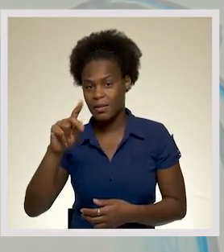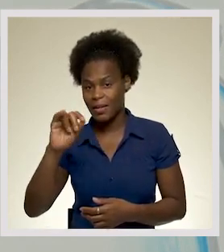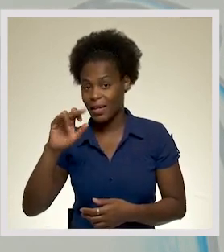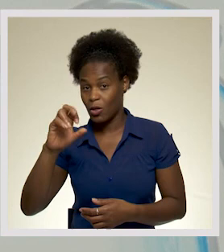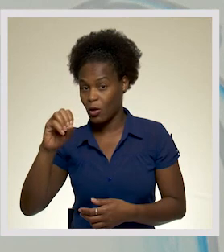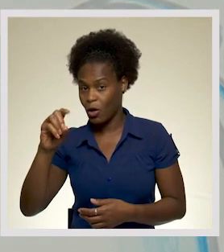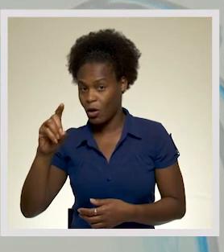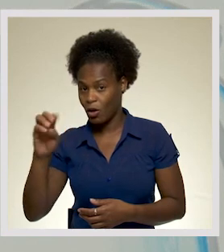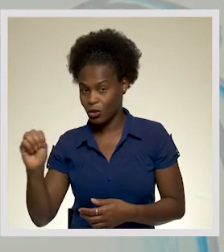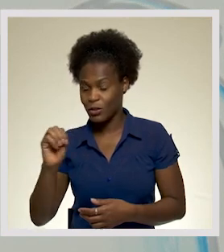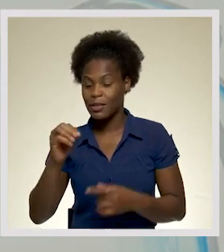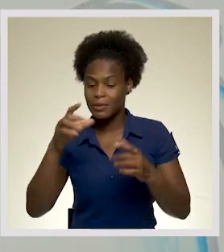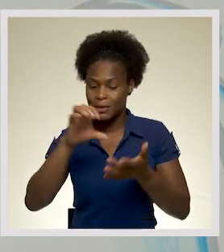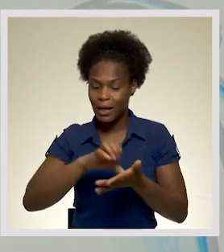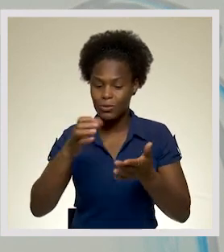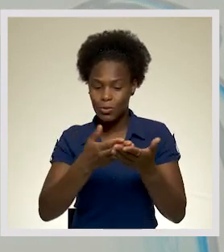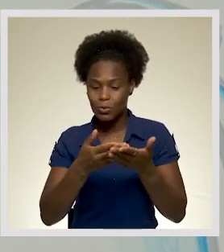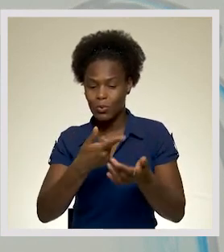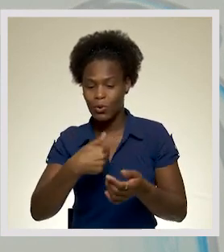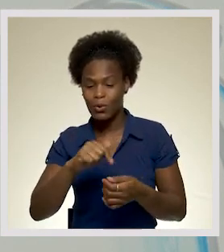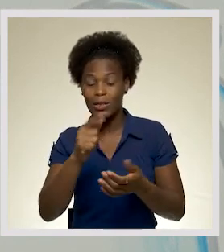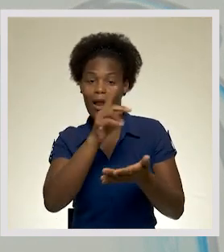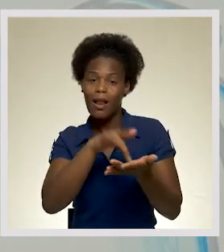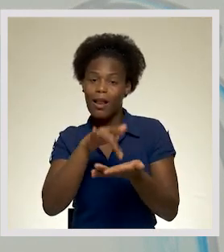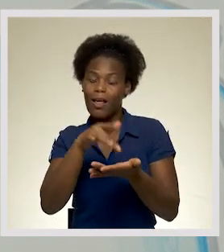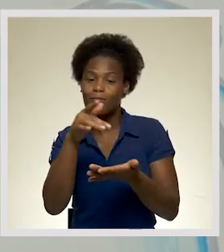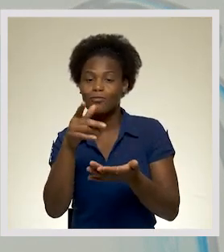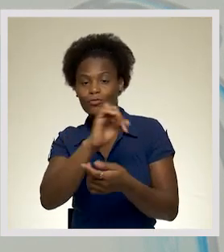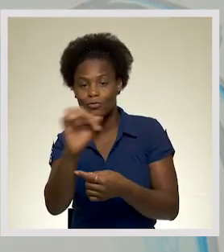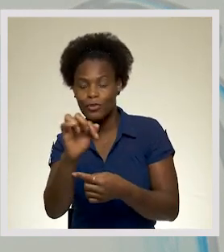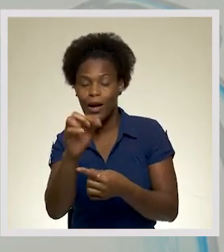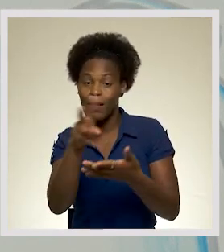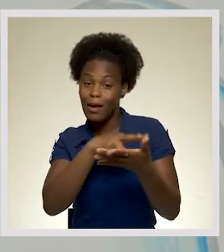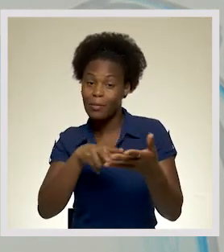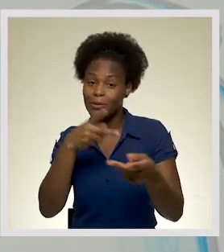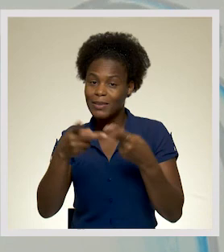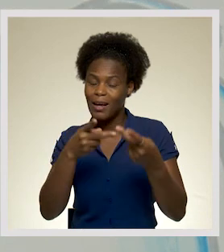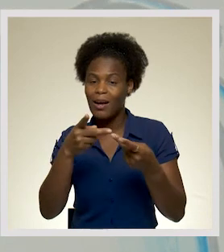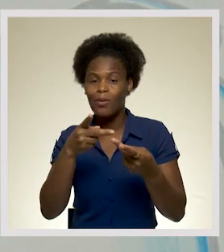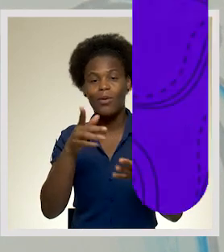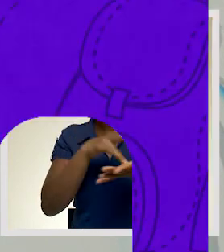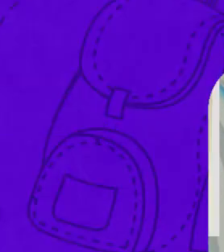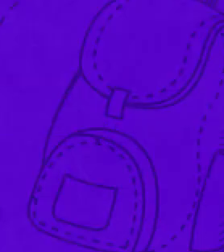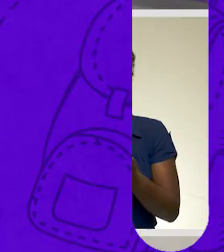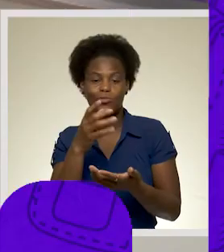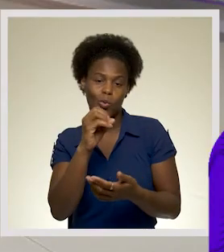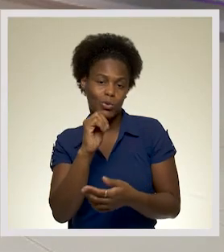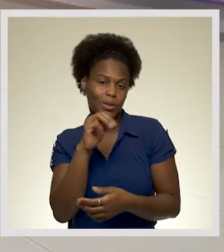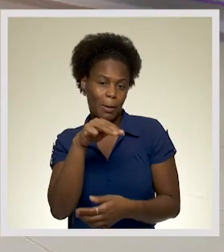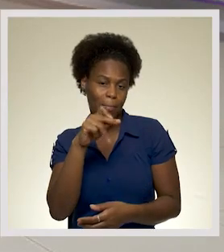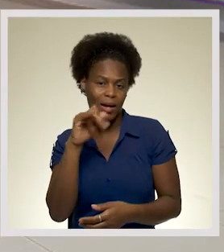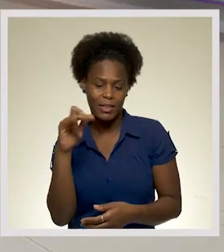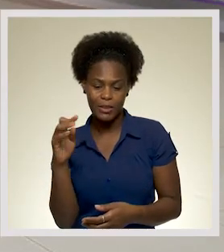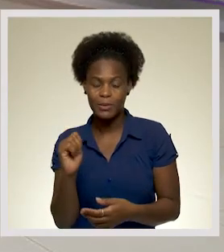na sua obra, lemos e analisamos o romance Os Maias. E assim